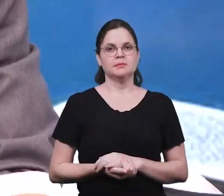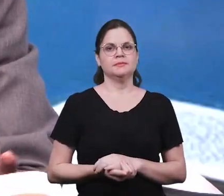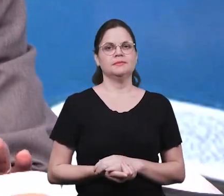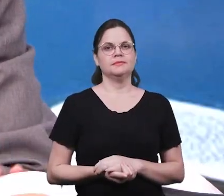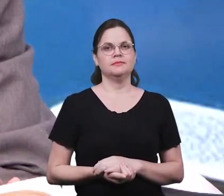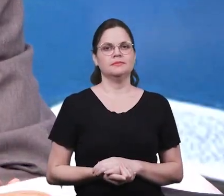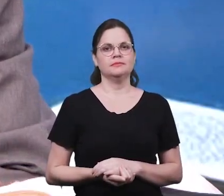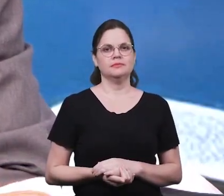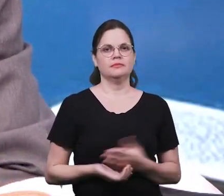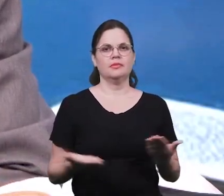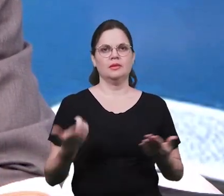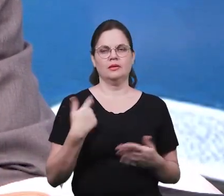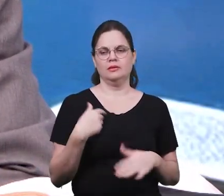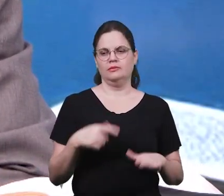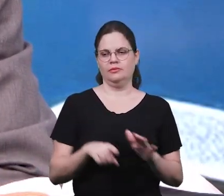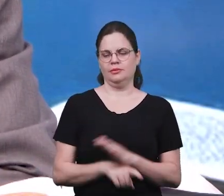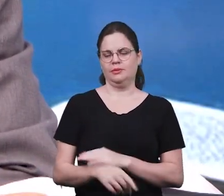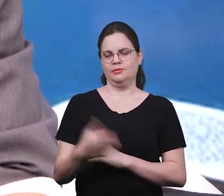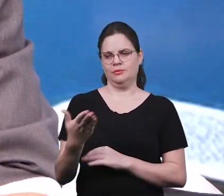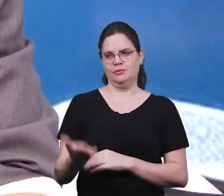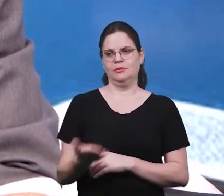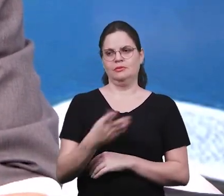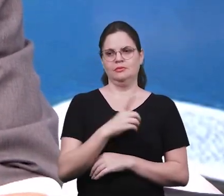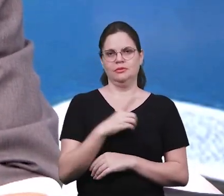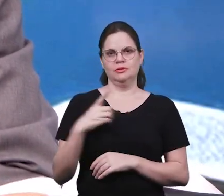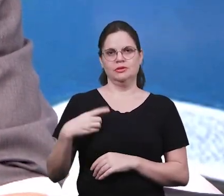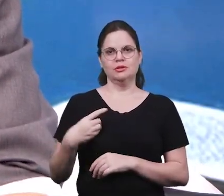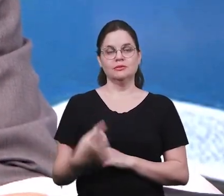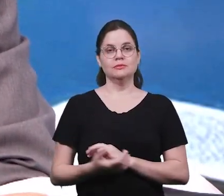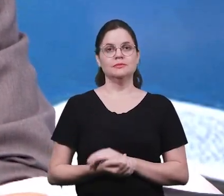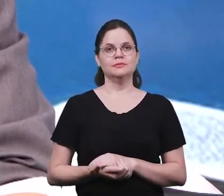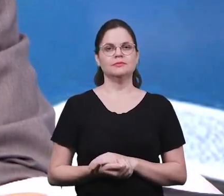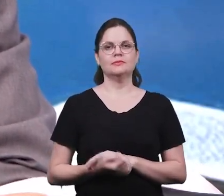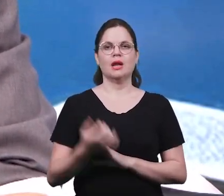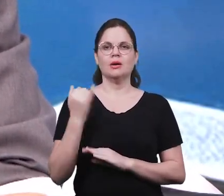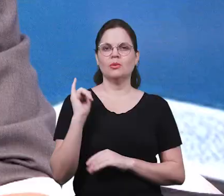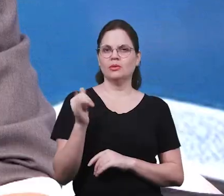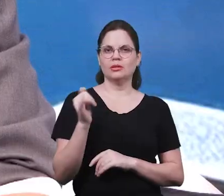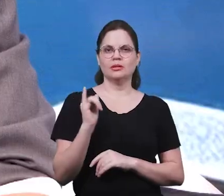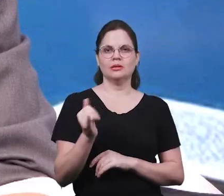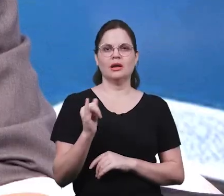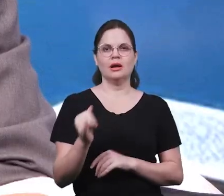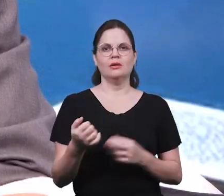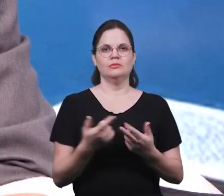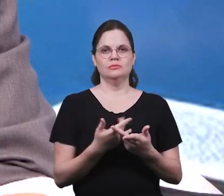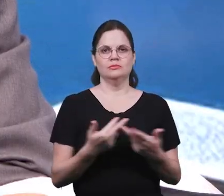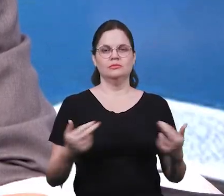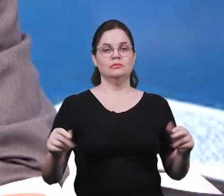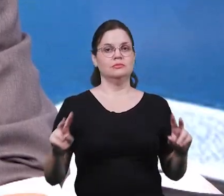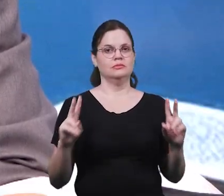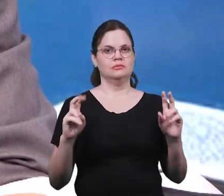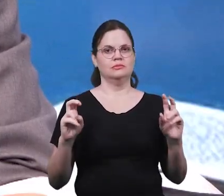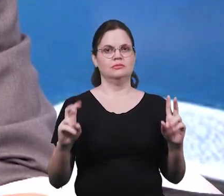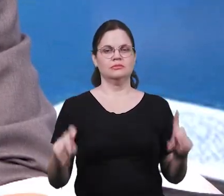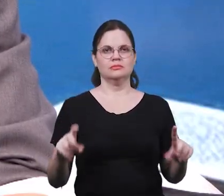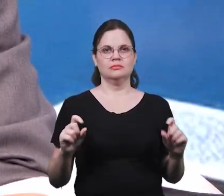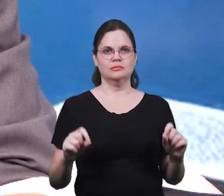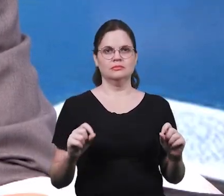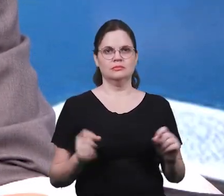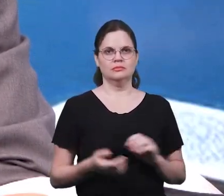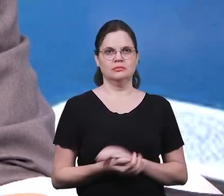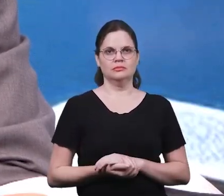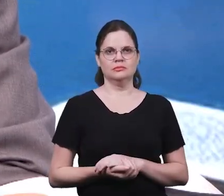ao diácono Welton, nosso convidado especial, para nos contar aqui alguma coisa relacionada à questão